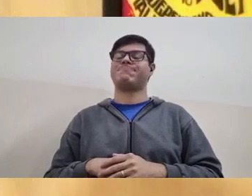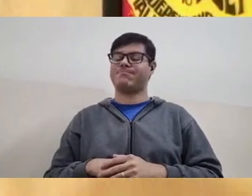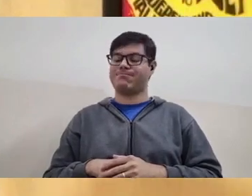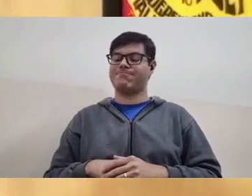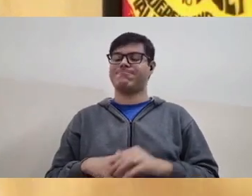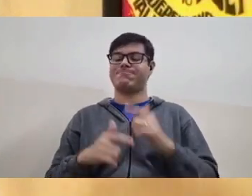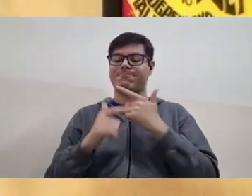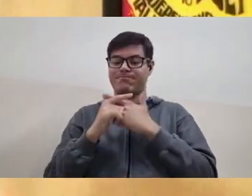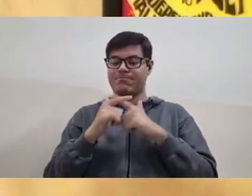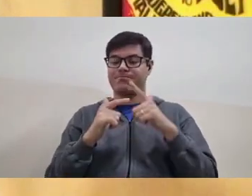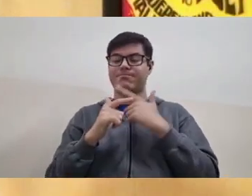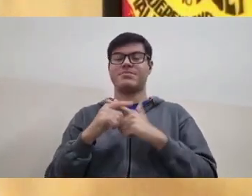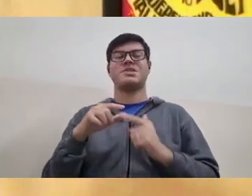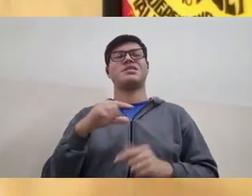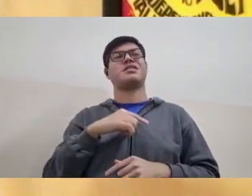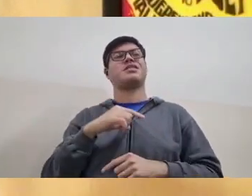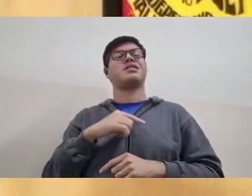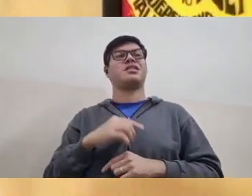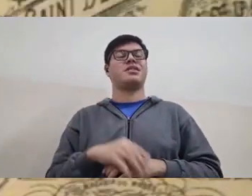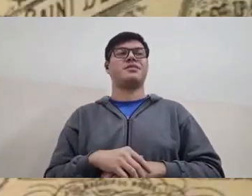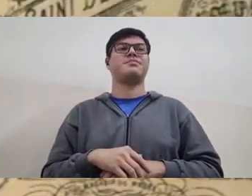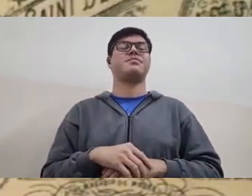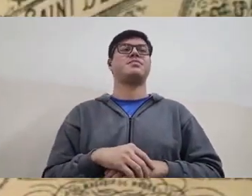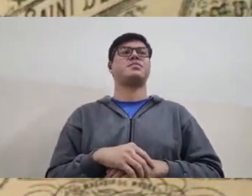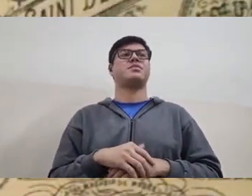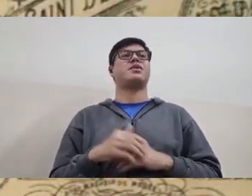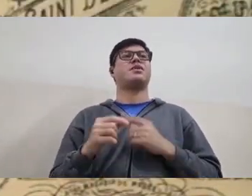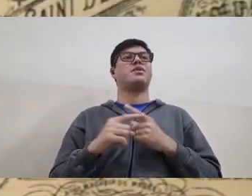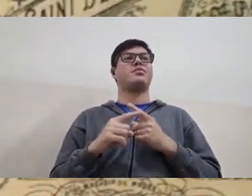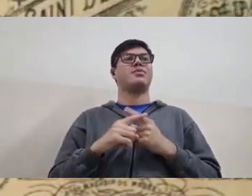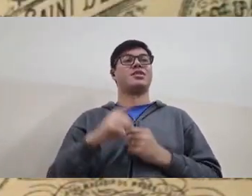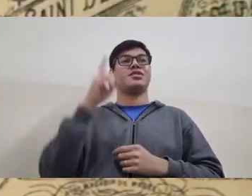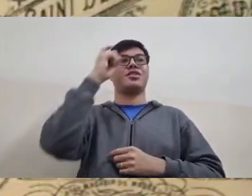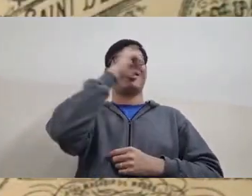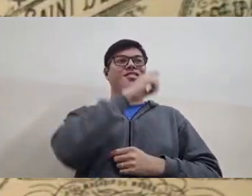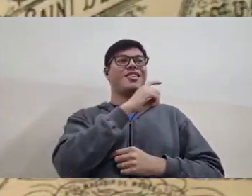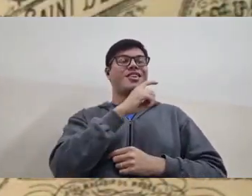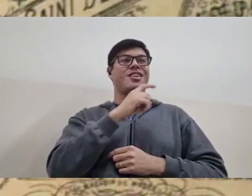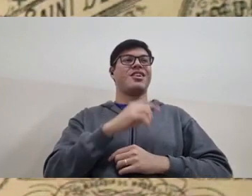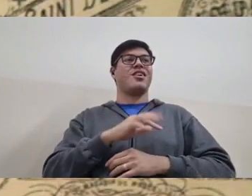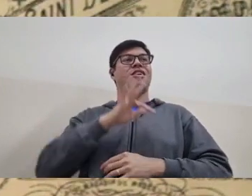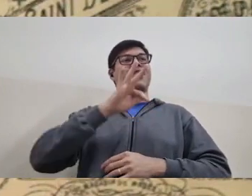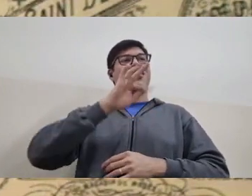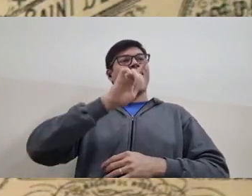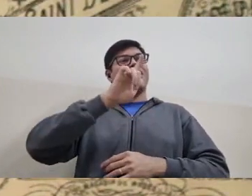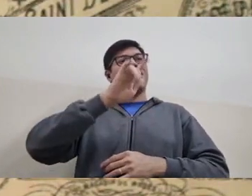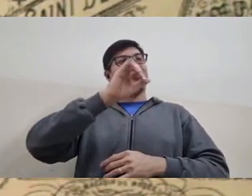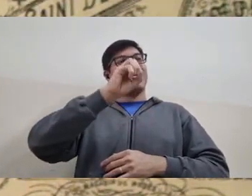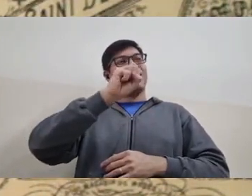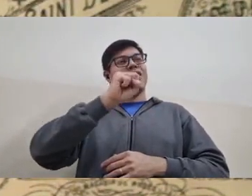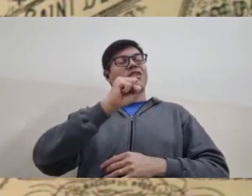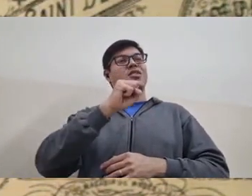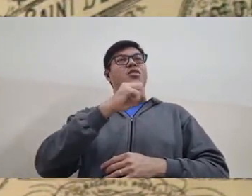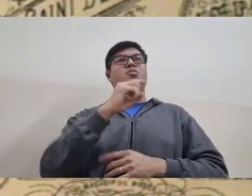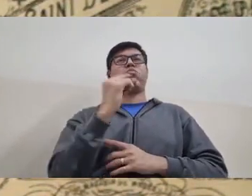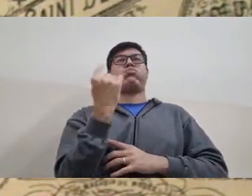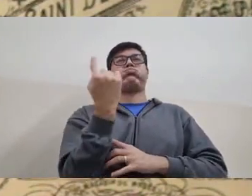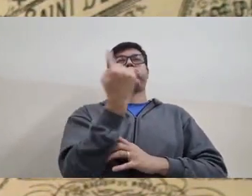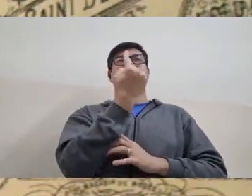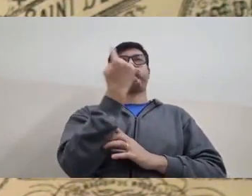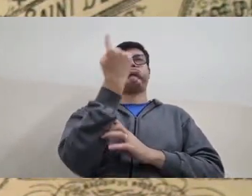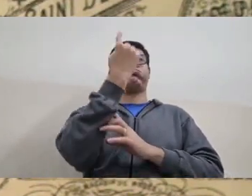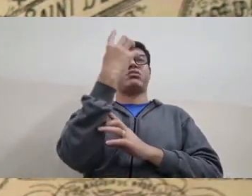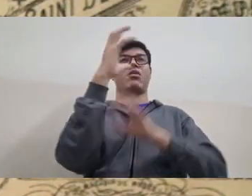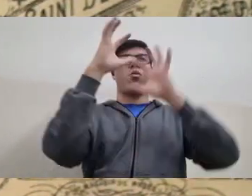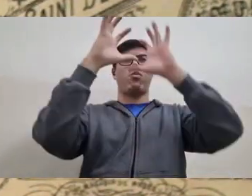ficus de Araras. Né? O ficus é difícil porque ele dá uma sombra muito bonita e ele é uma árvore muito grande porte. Muito então,